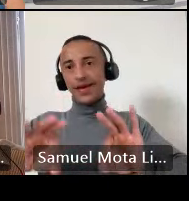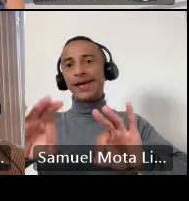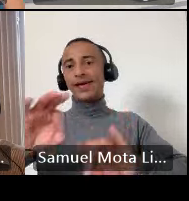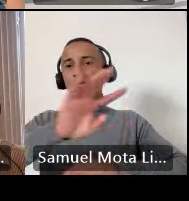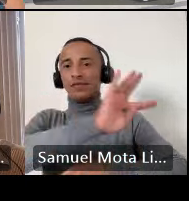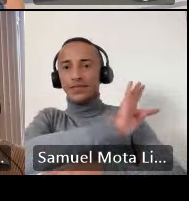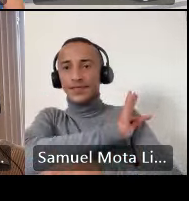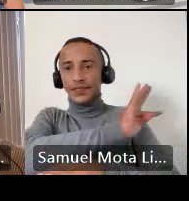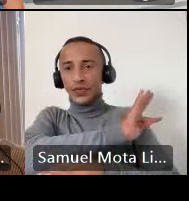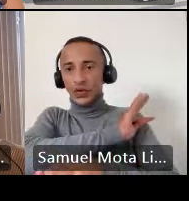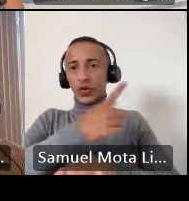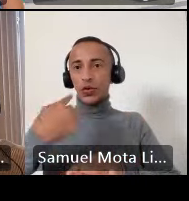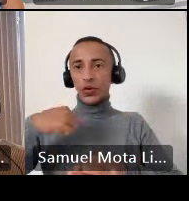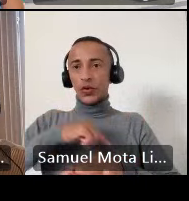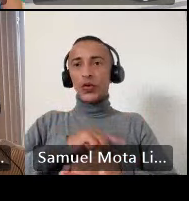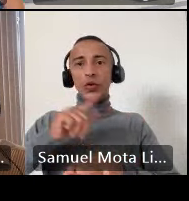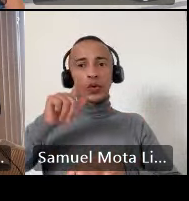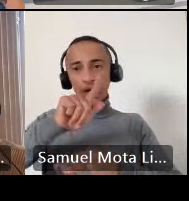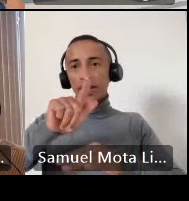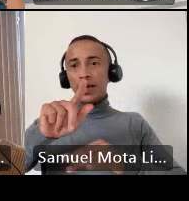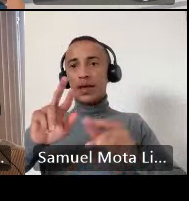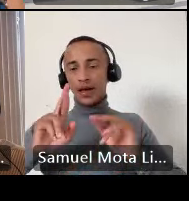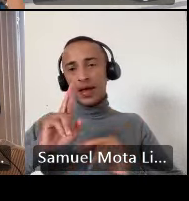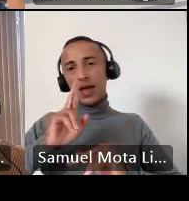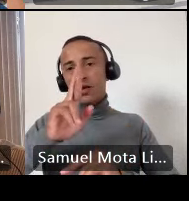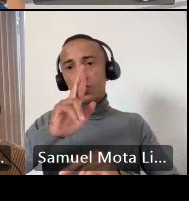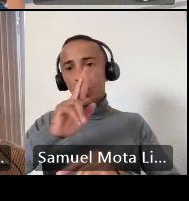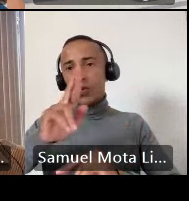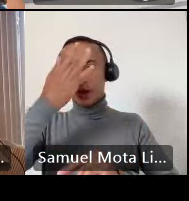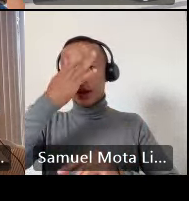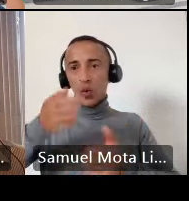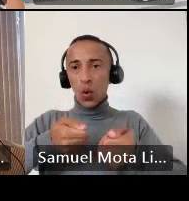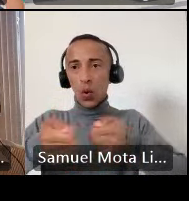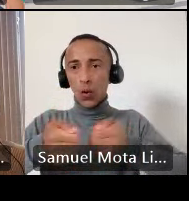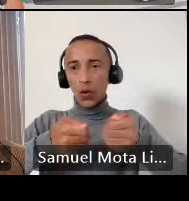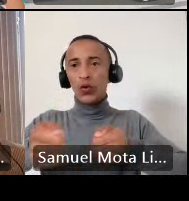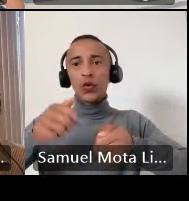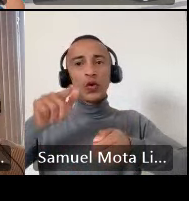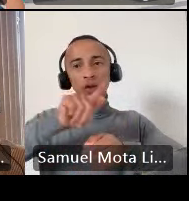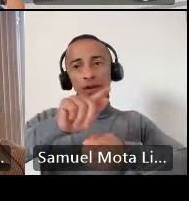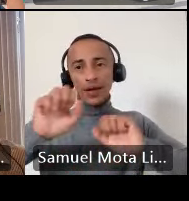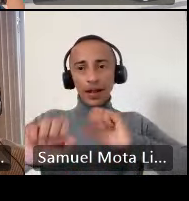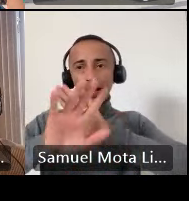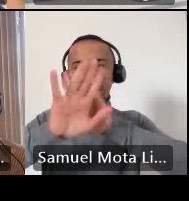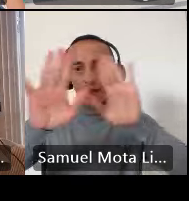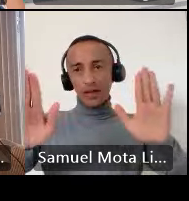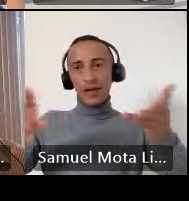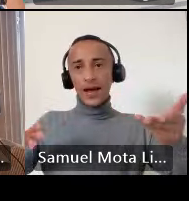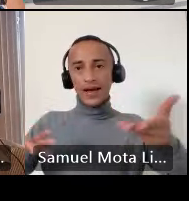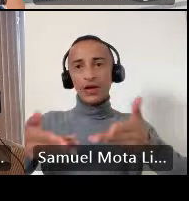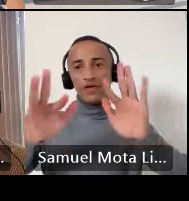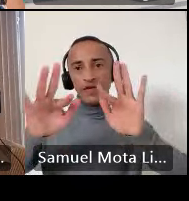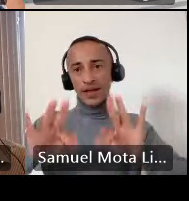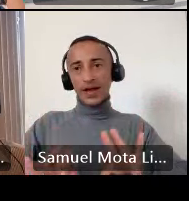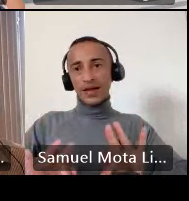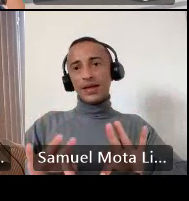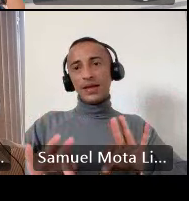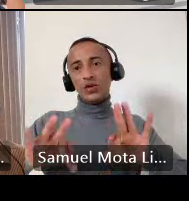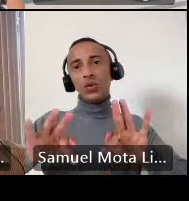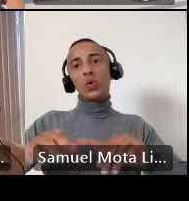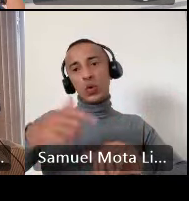responder aos órgãos de controle e da máxima transparência daquilo que a gente tá fazendo bom pessoal com isso eu finalizo aqui Fico à disposição para